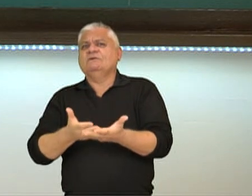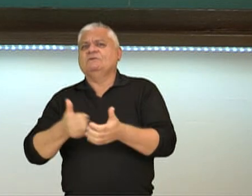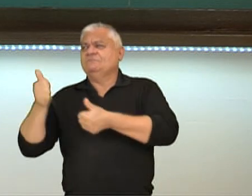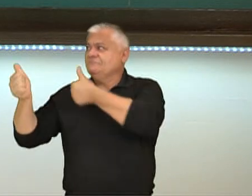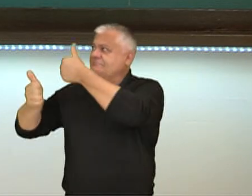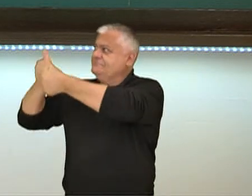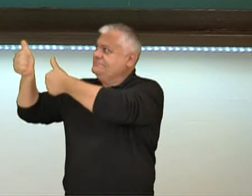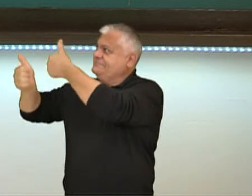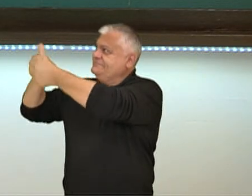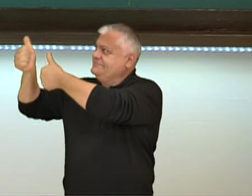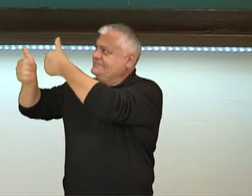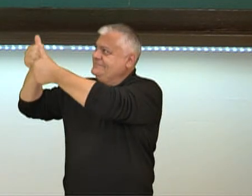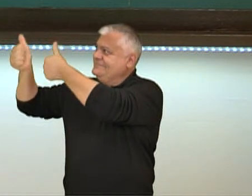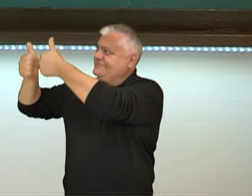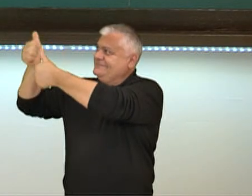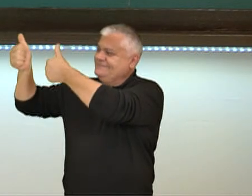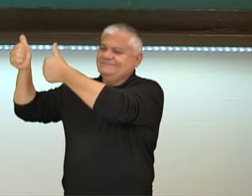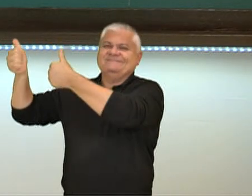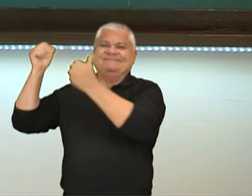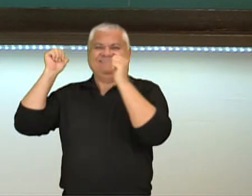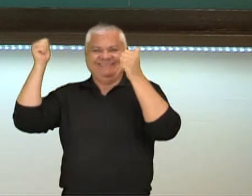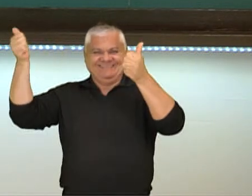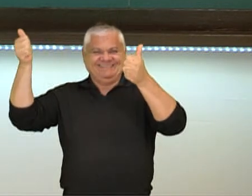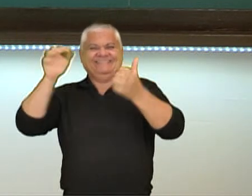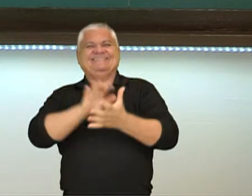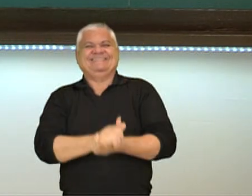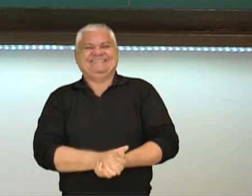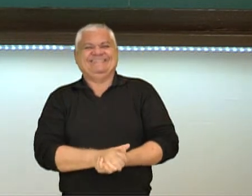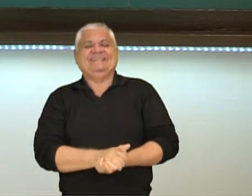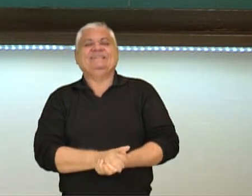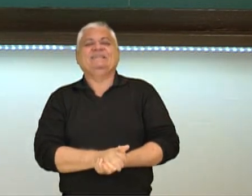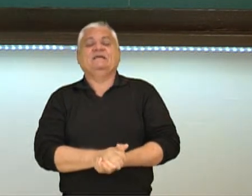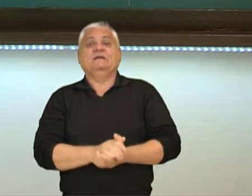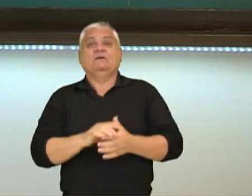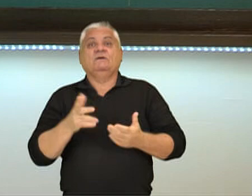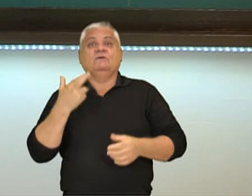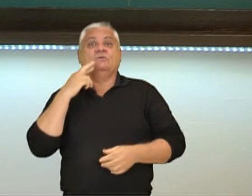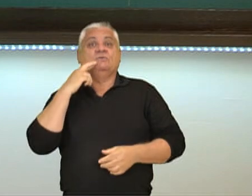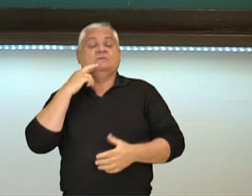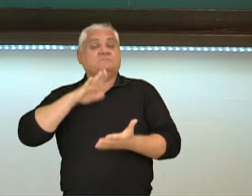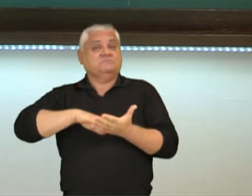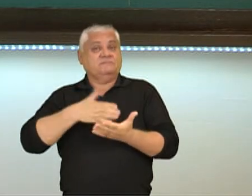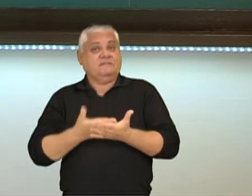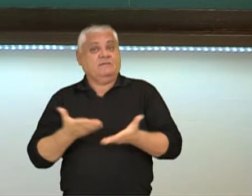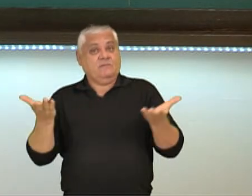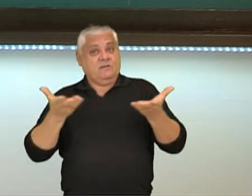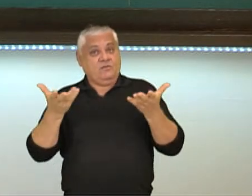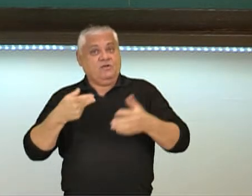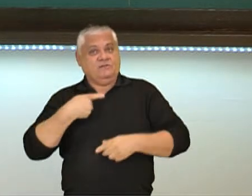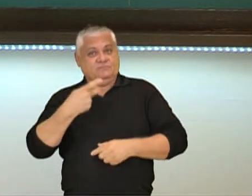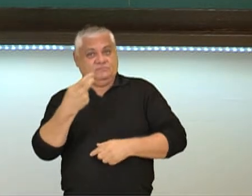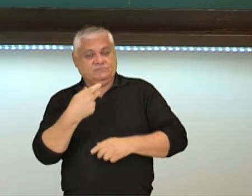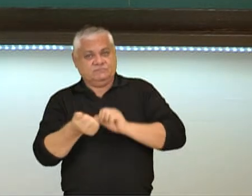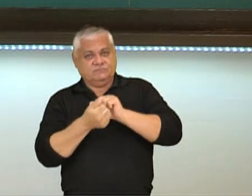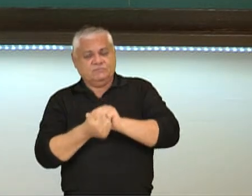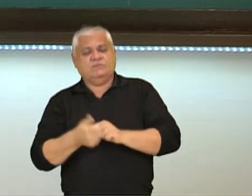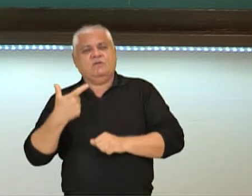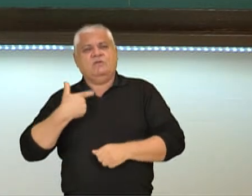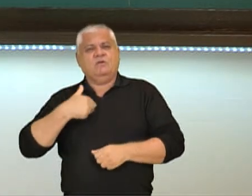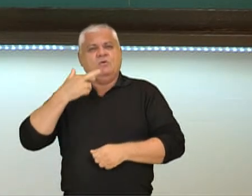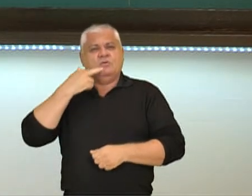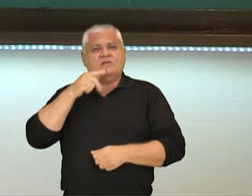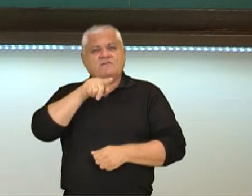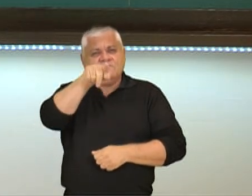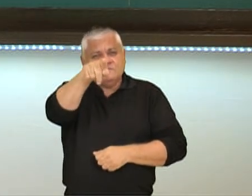aí, belezinha, Ronaldo? Boa! Ronaldo vai ficar conosco também aqui. Então, eu, Ronaldo,